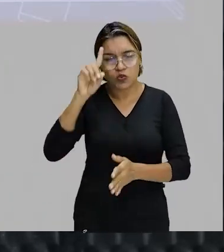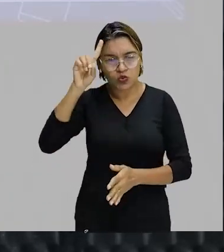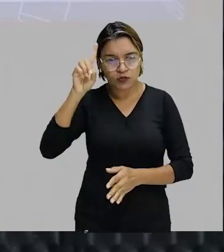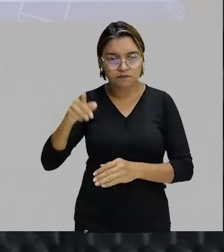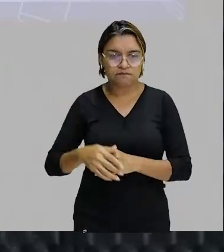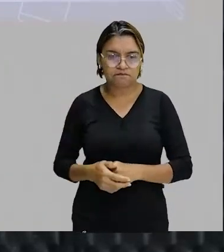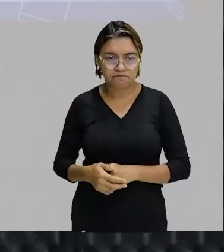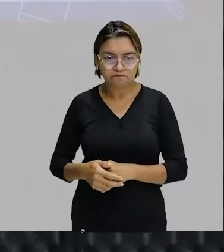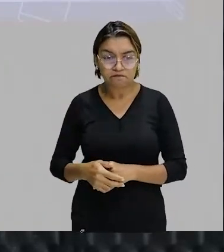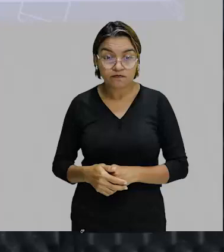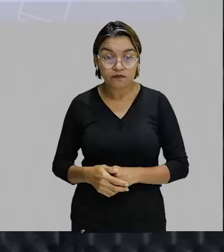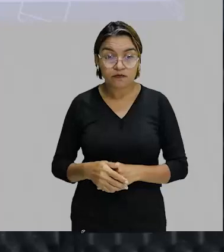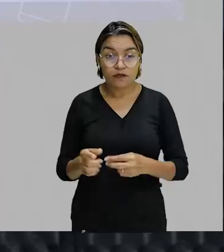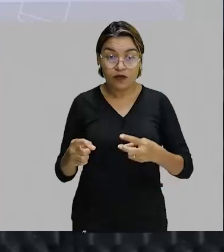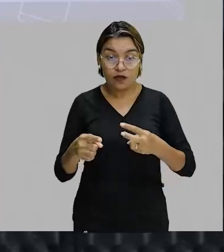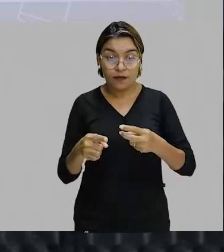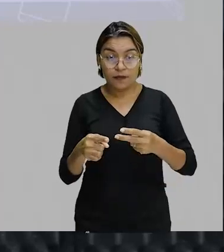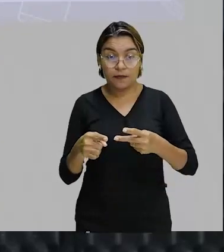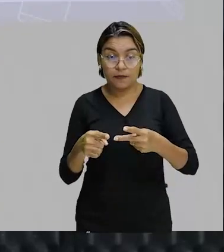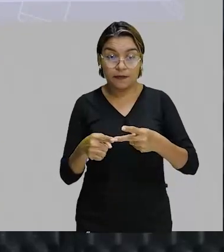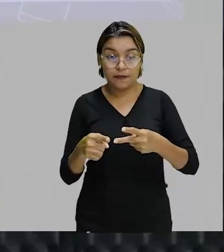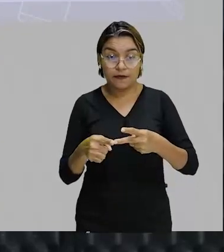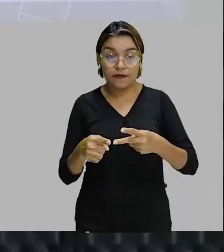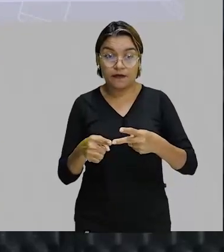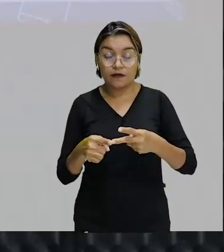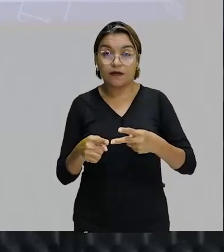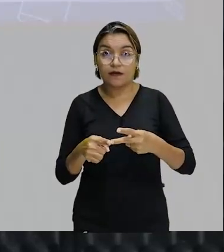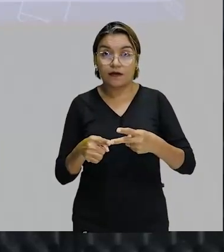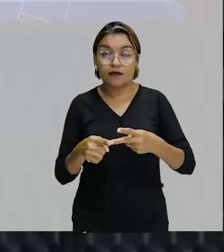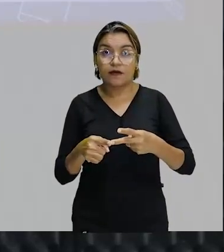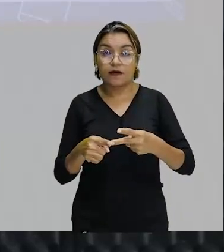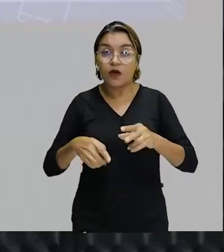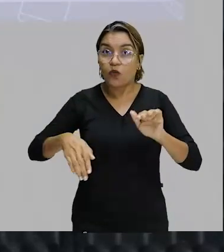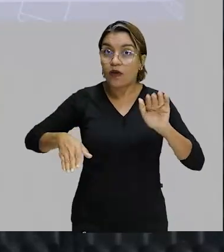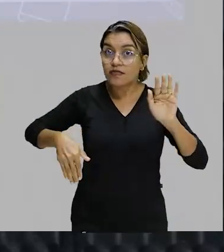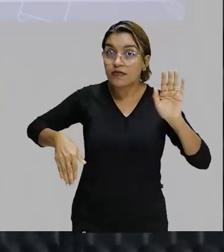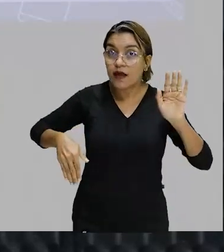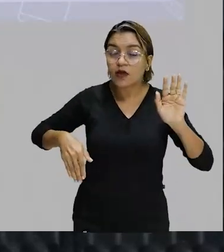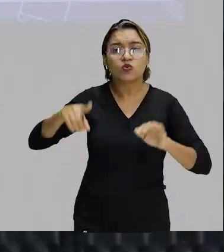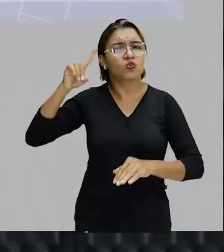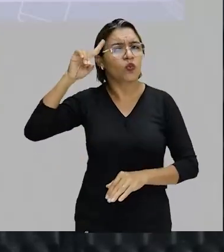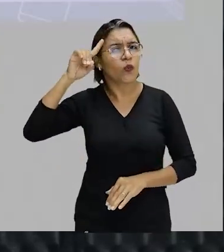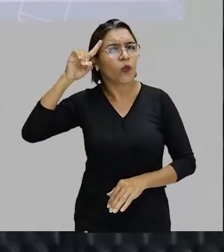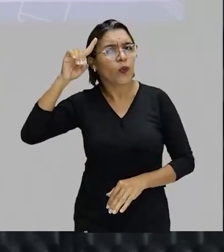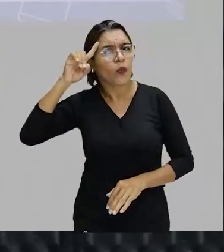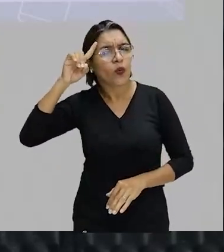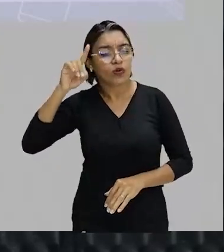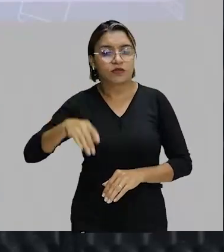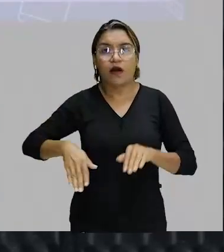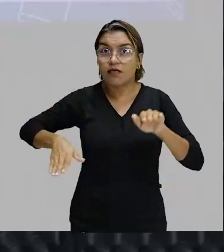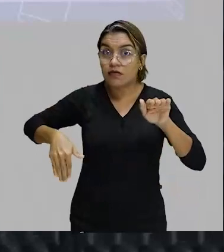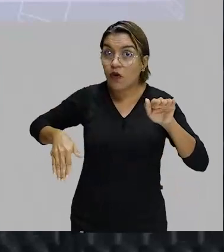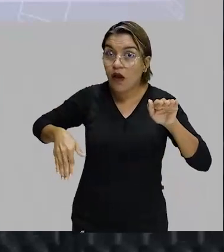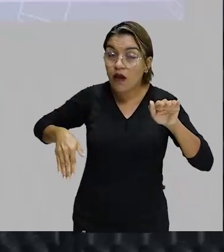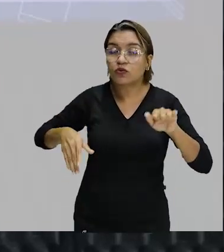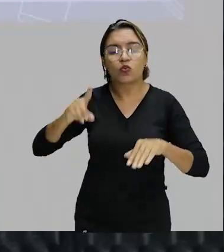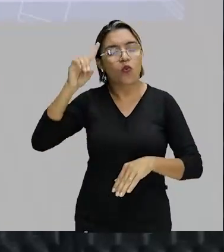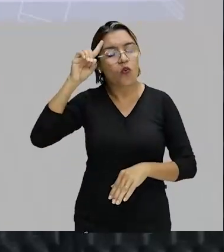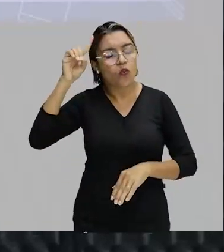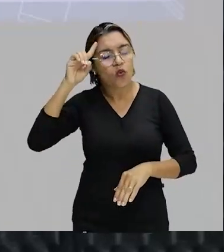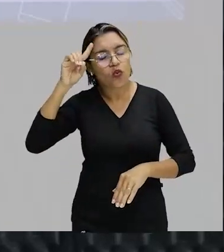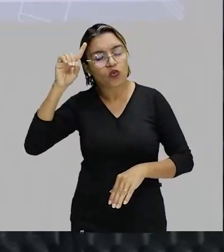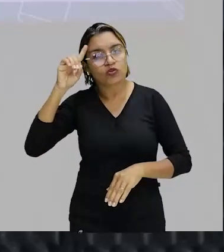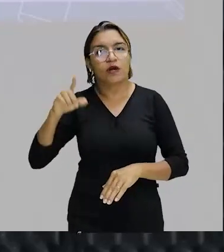daily, aqui é um advérbio, eu nado diariamente, quer dizer, todos os dias